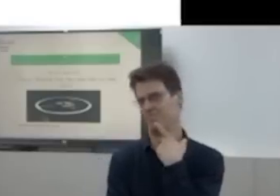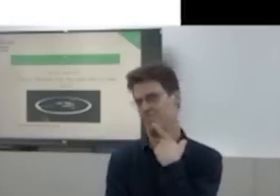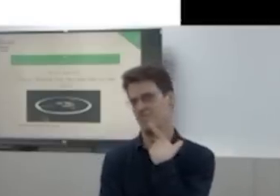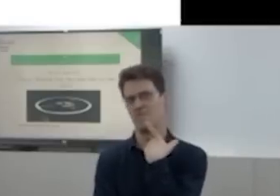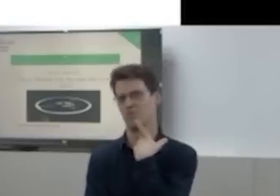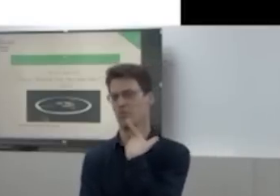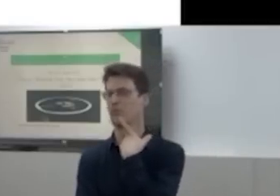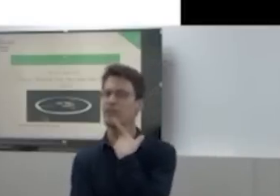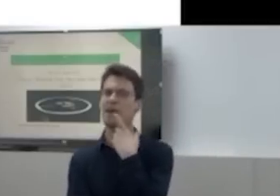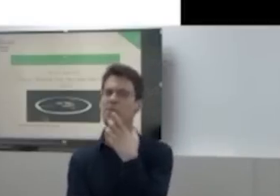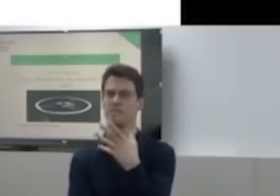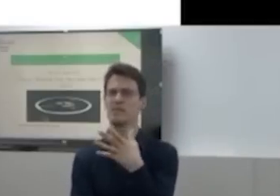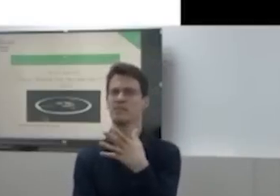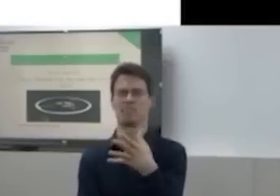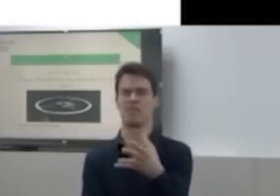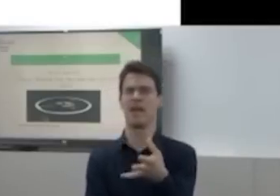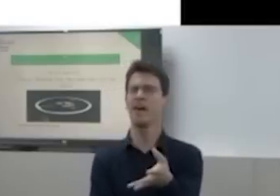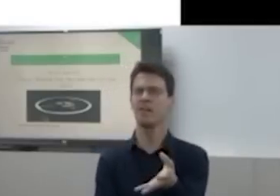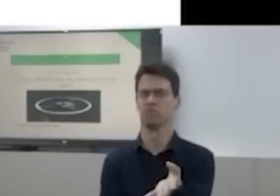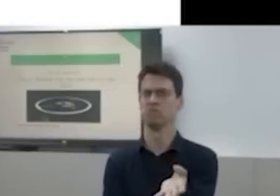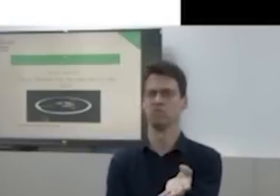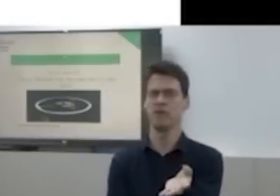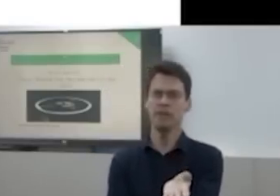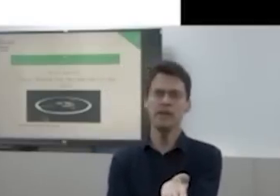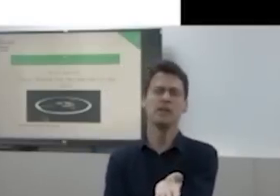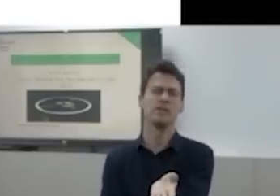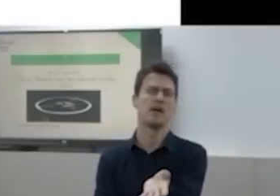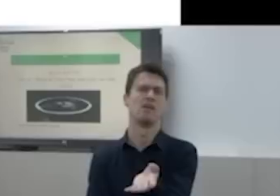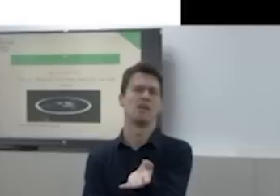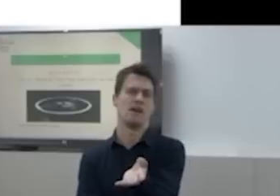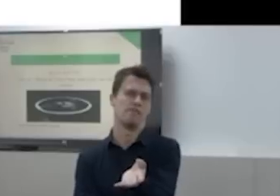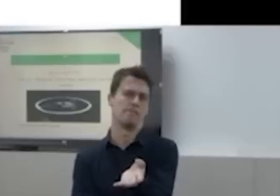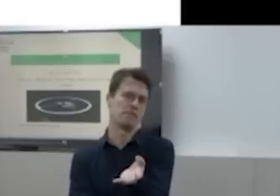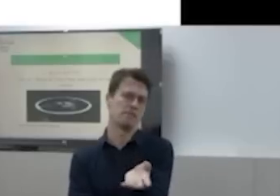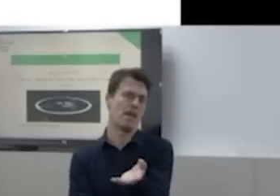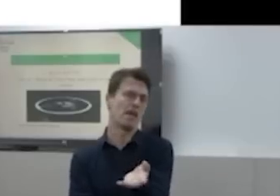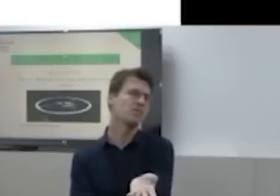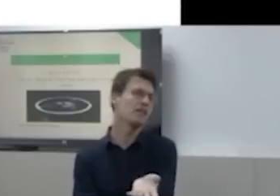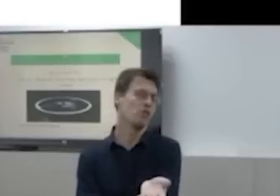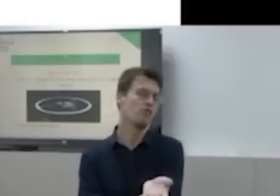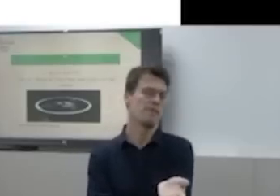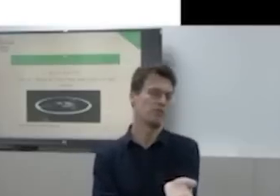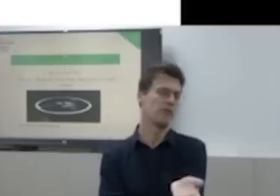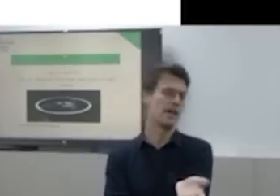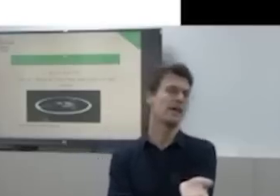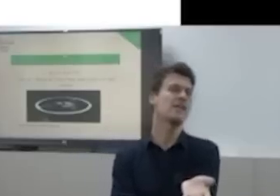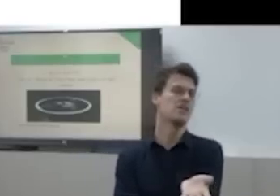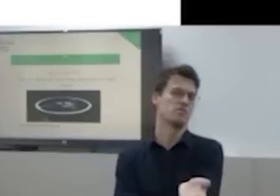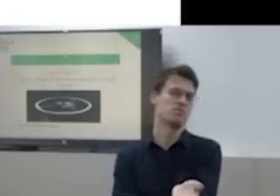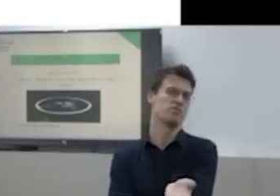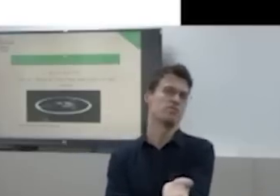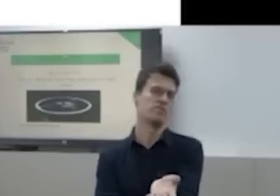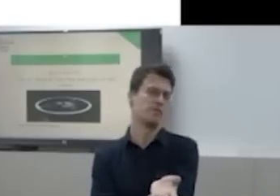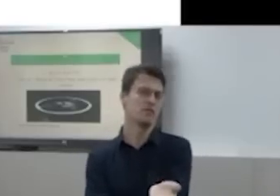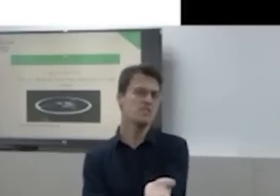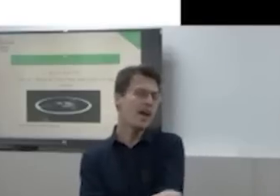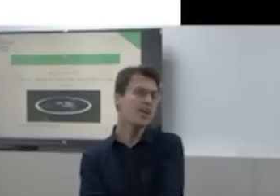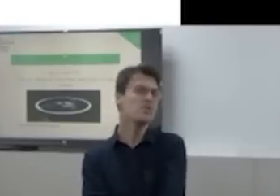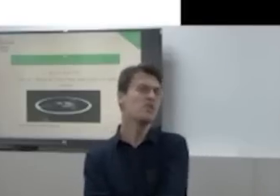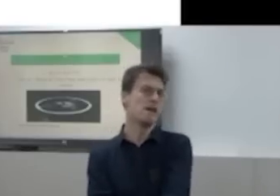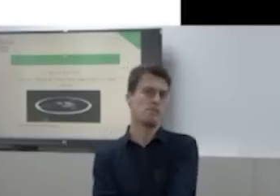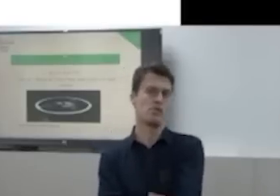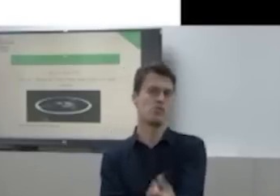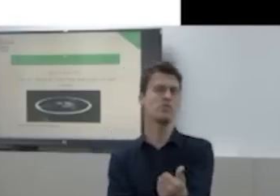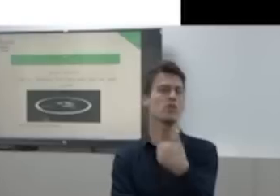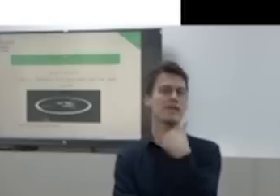Fabiano, eu nunca ouvi falar. Para mim, a Terra não é plana. A Terra tem lá o formato dela, um